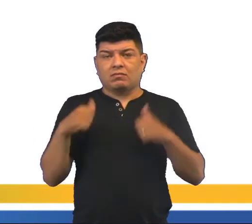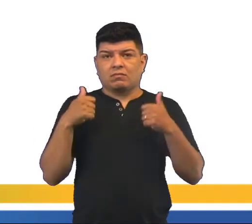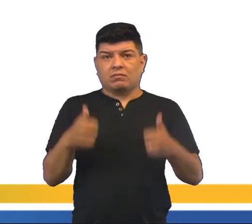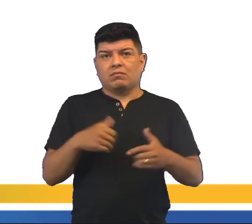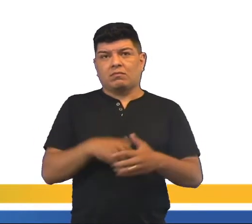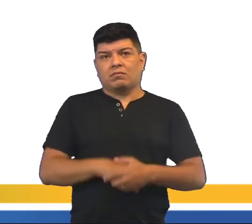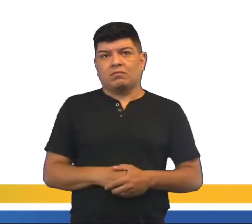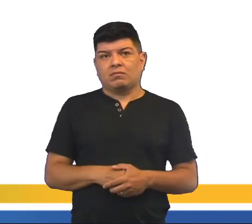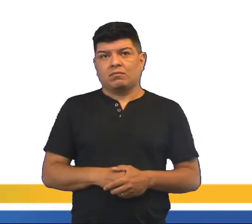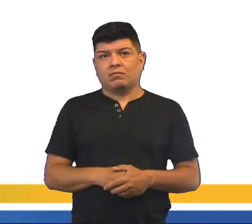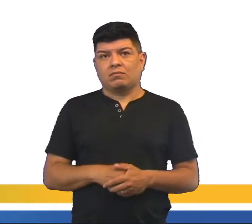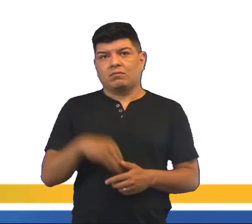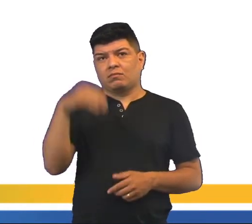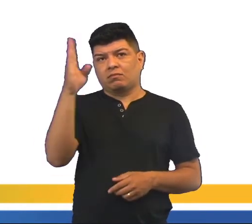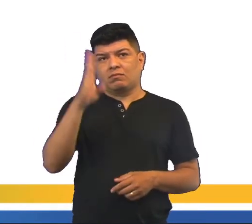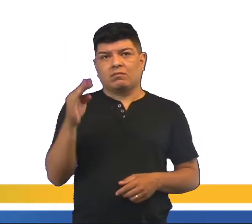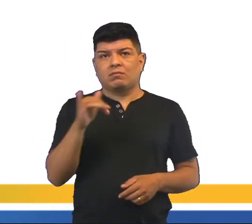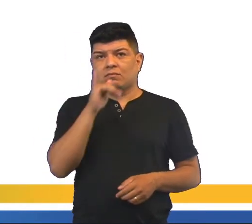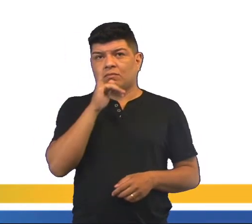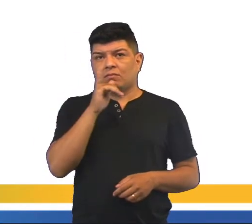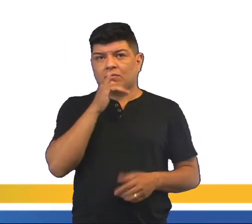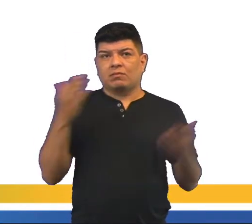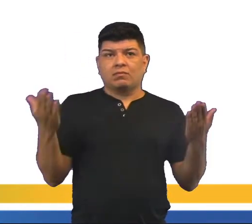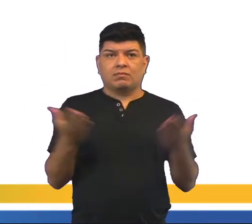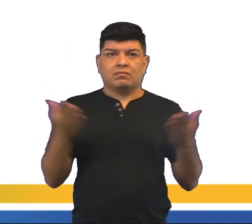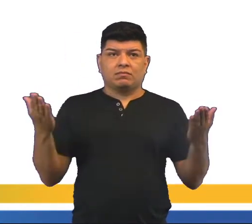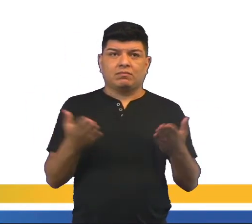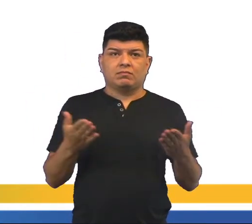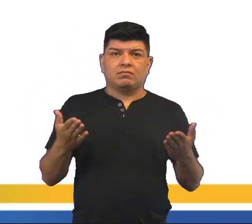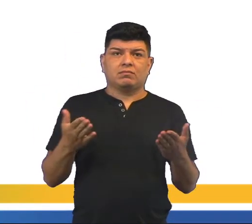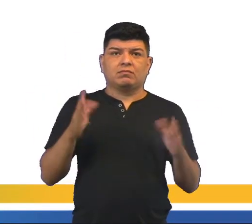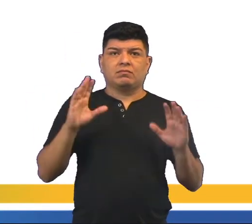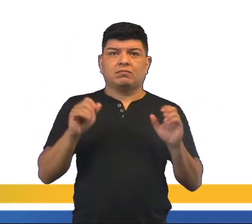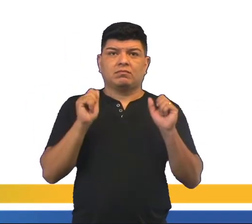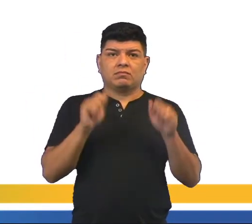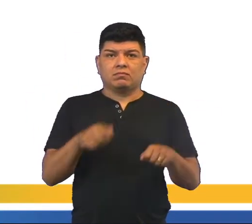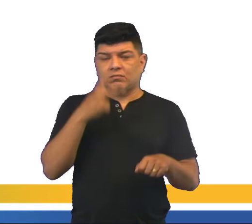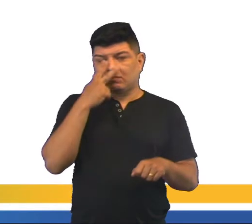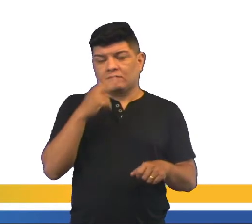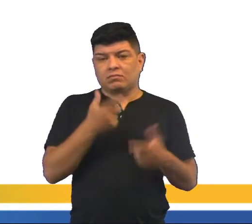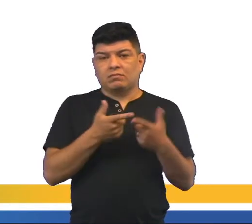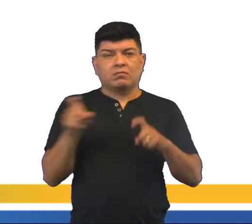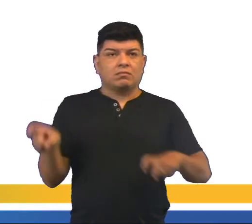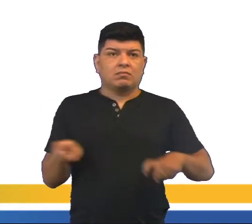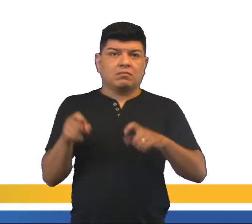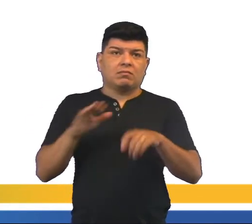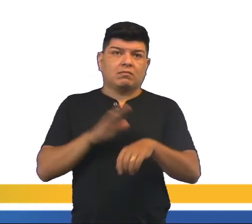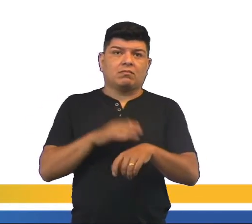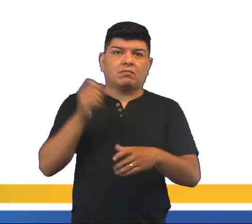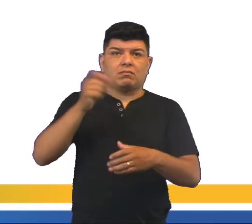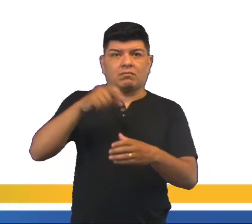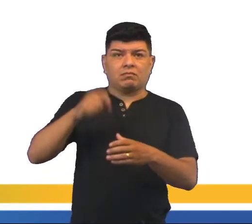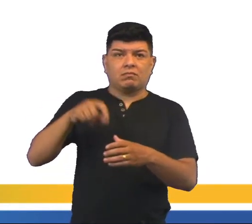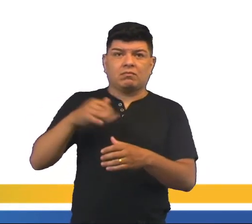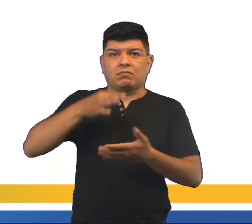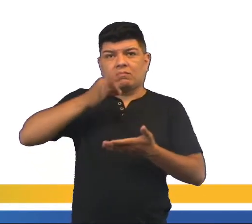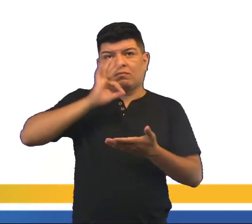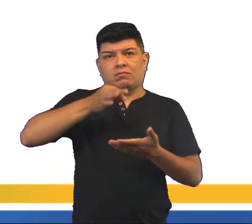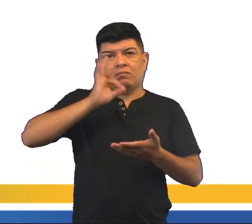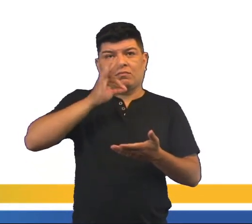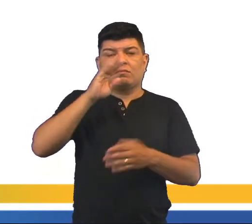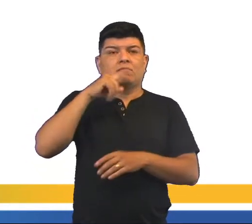bom? E o Brasil, por exemplo, é hoje uma grande potência agrícola, sendo o maior produtor mundial de